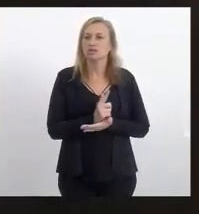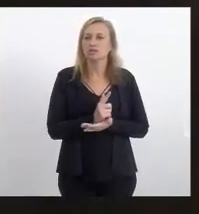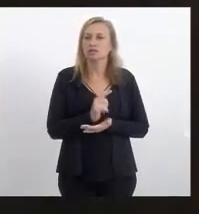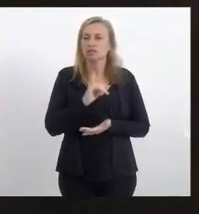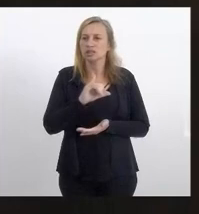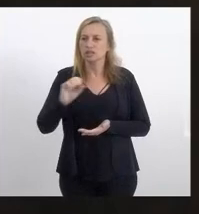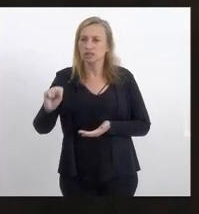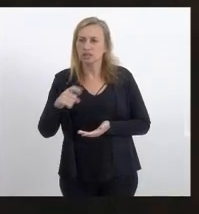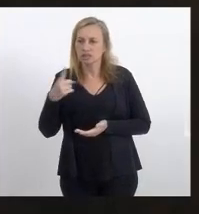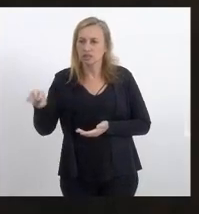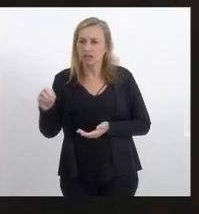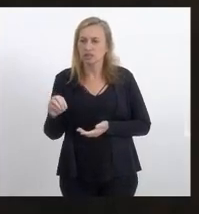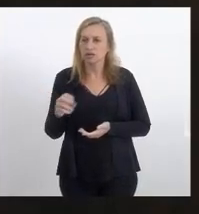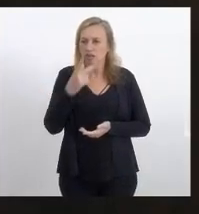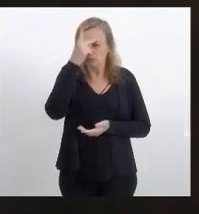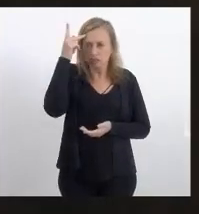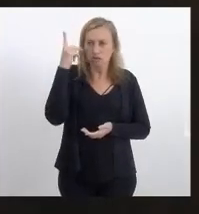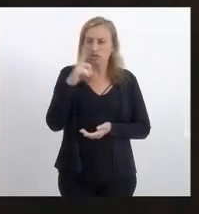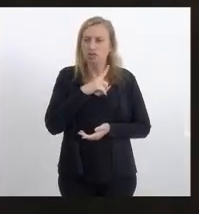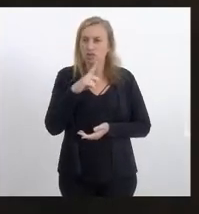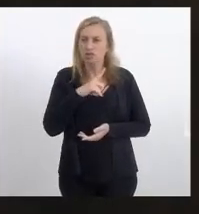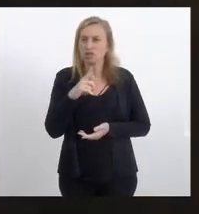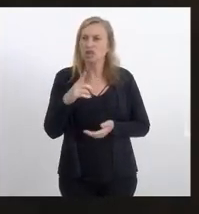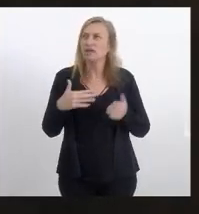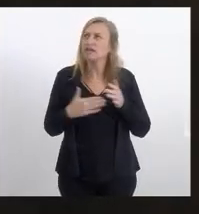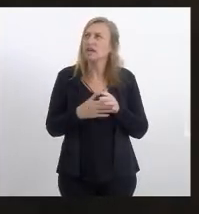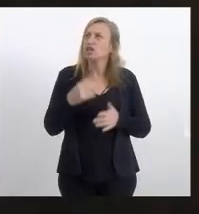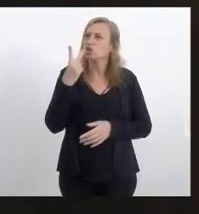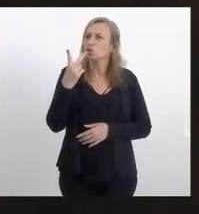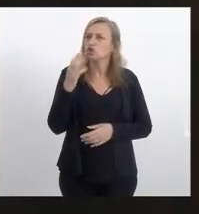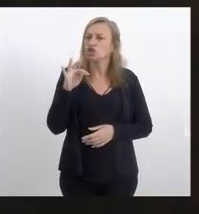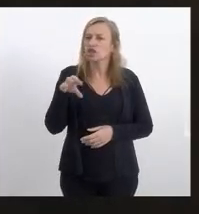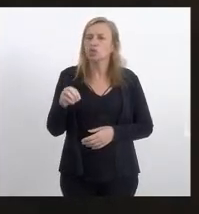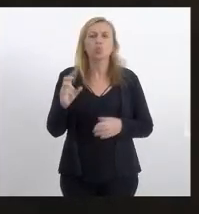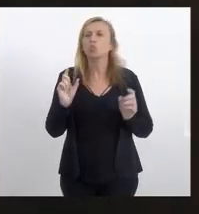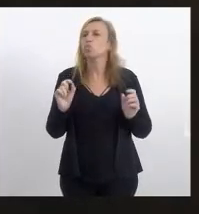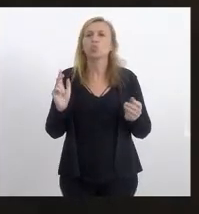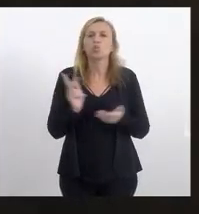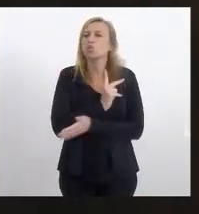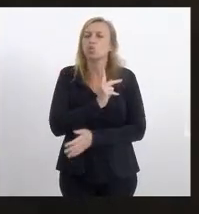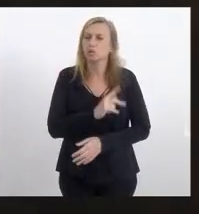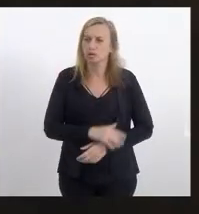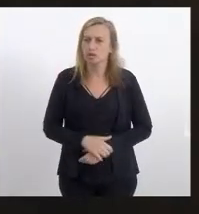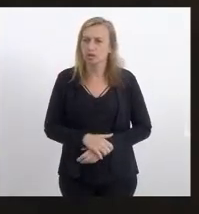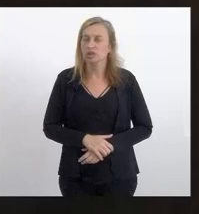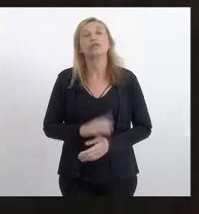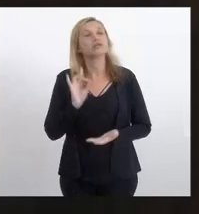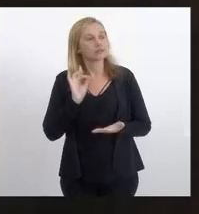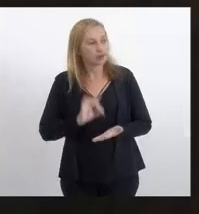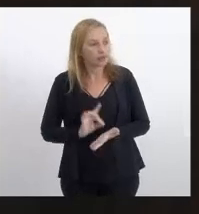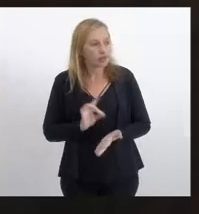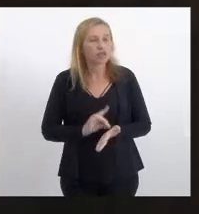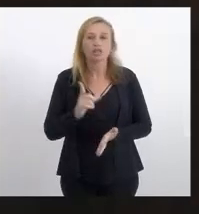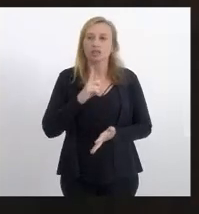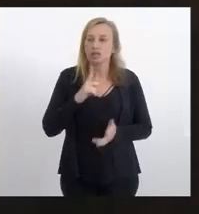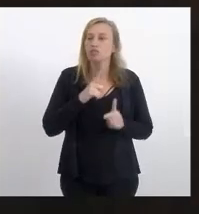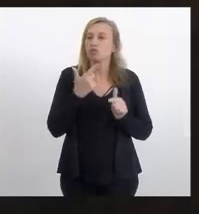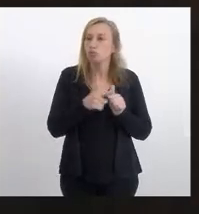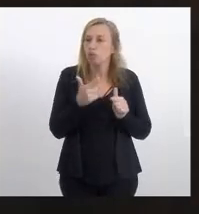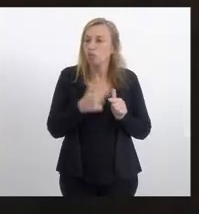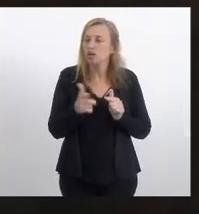do pessoal que tinha uma isenção de até dois tetos que que acontece na verdade Houve um